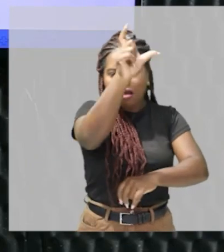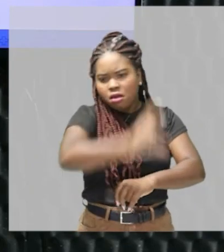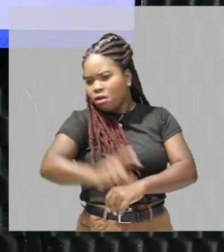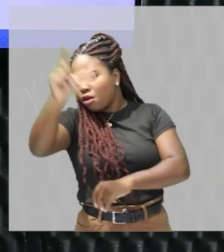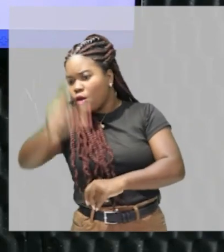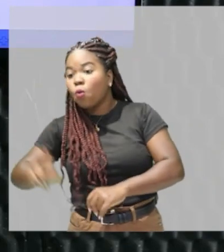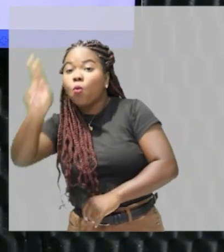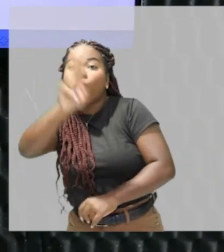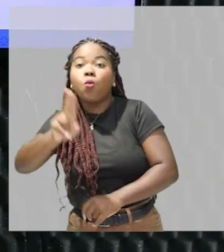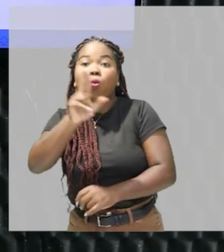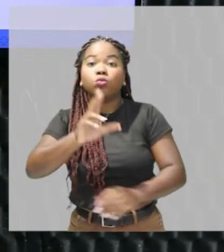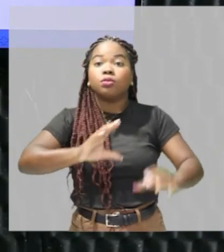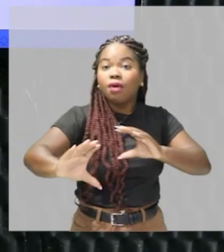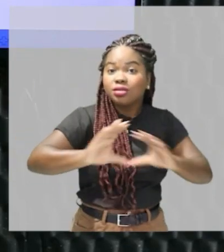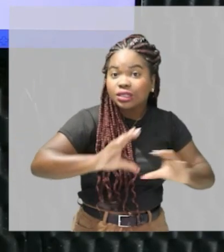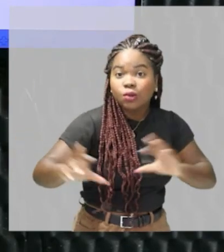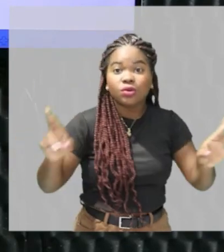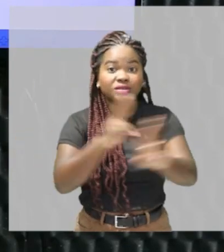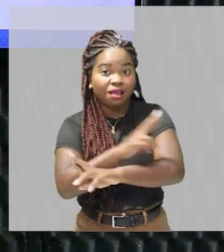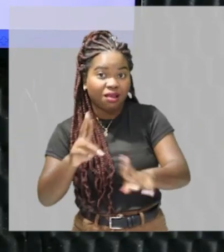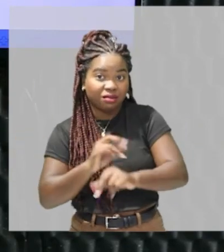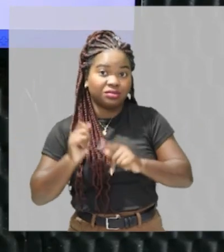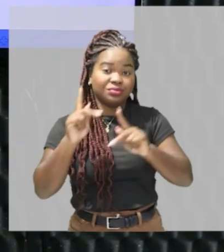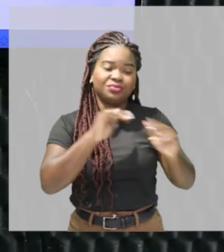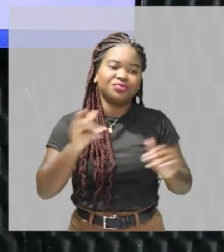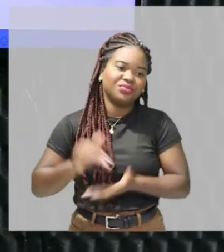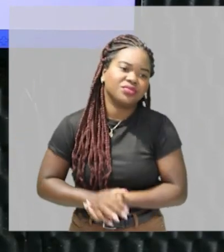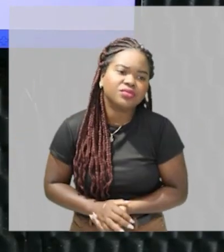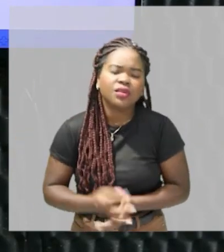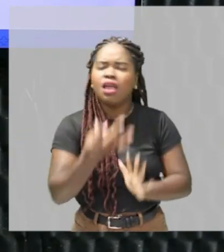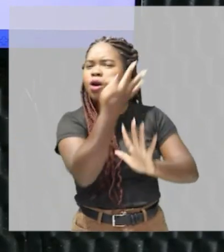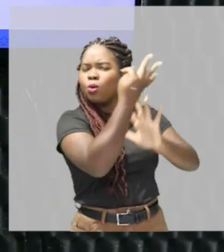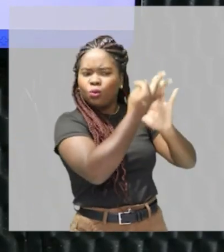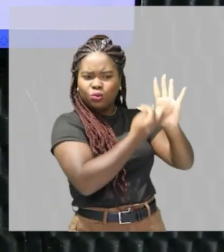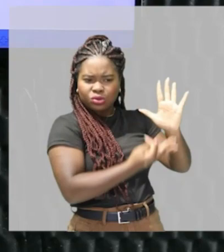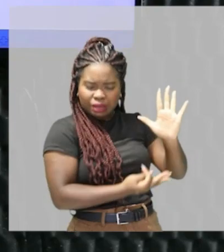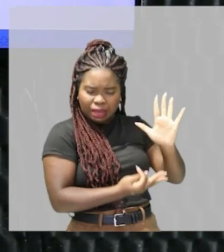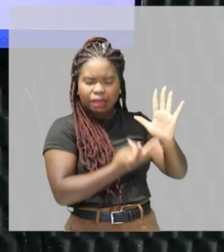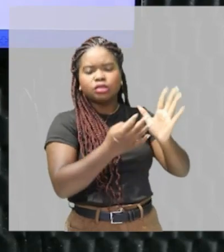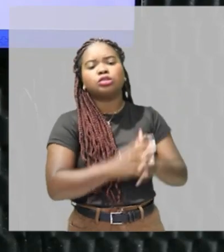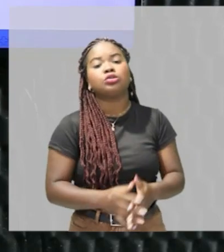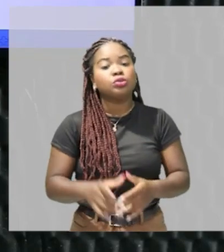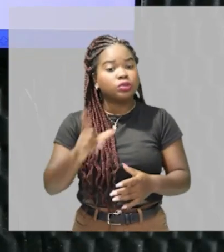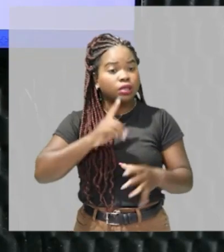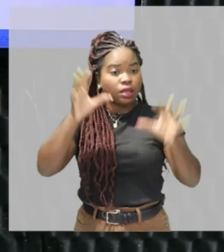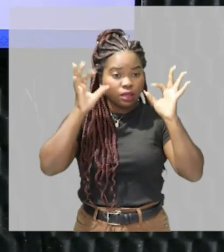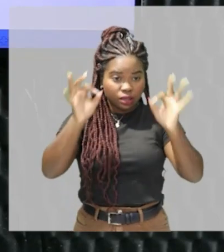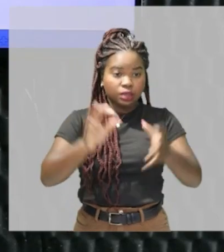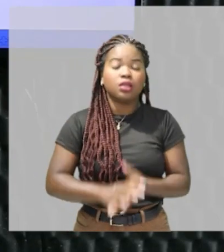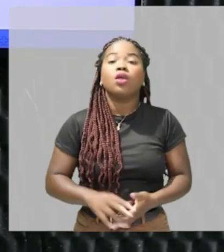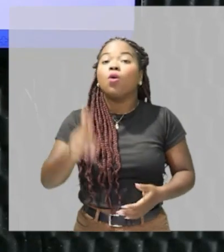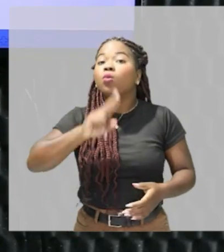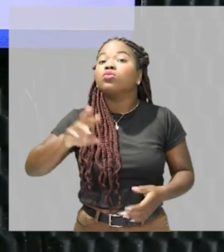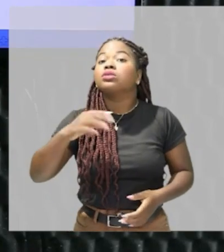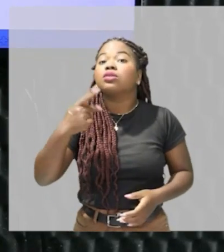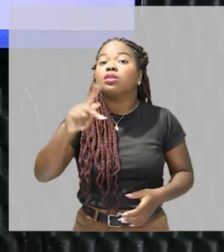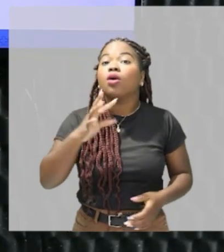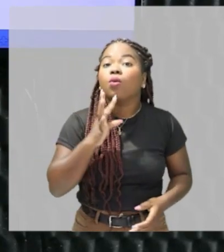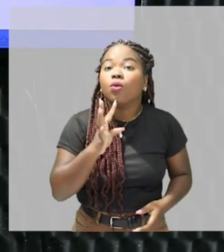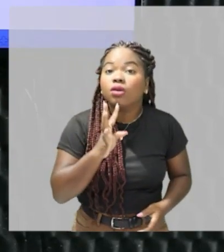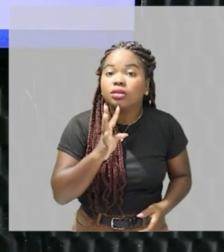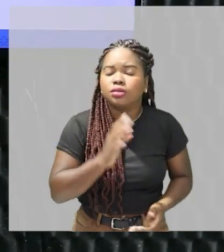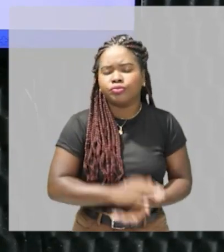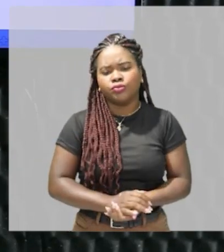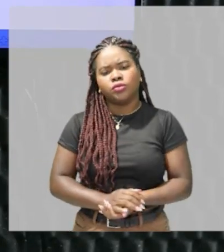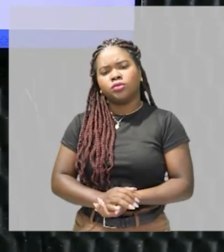para se comunicar, bom? Então vamos lá. O texto, ele chama a atenção. Usando o seu conhecimento prévio, você vai pensar.